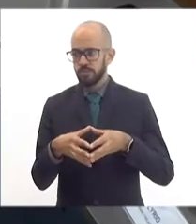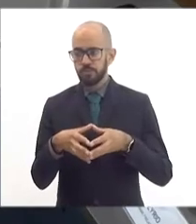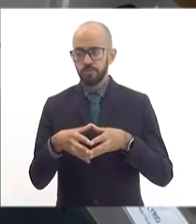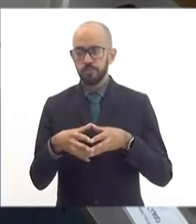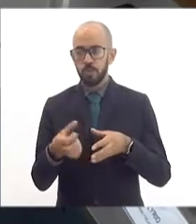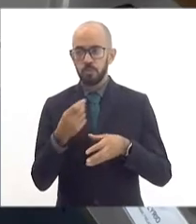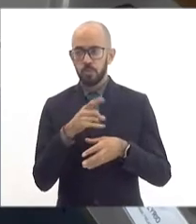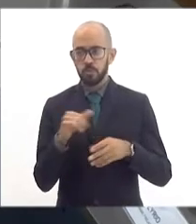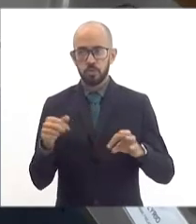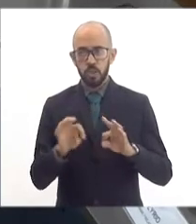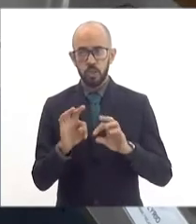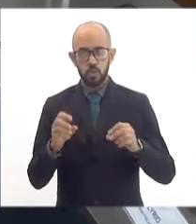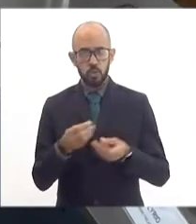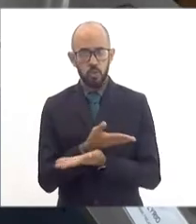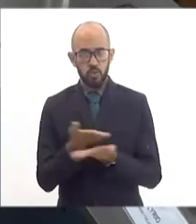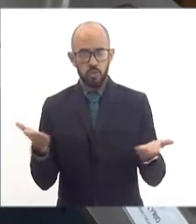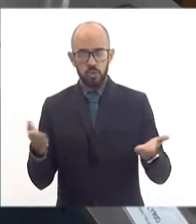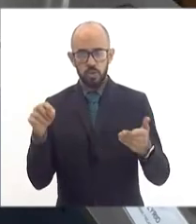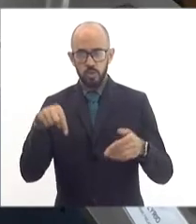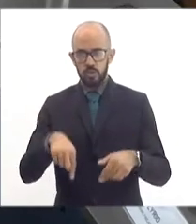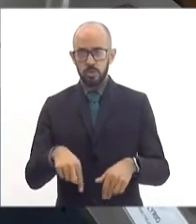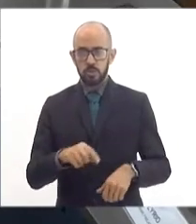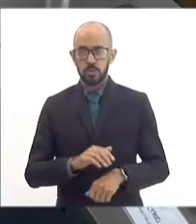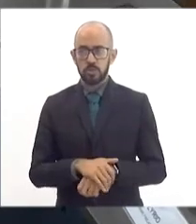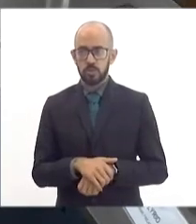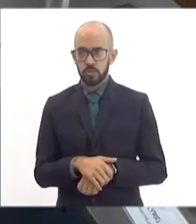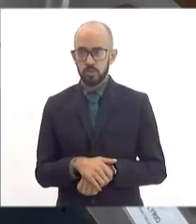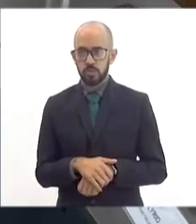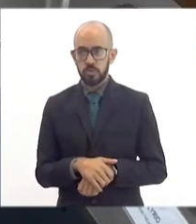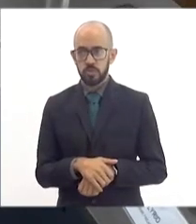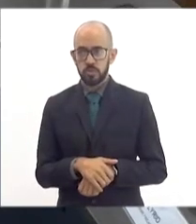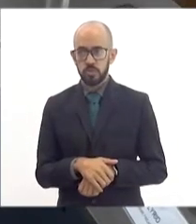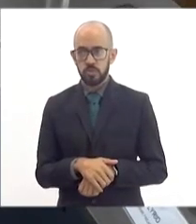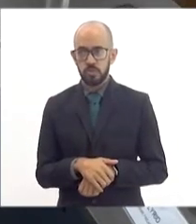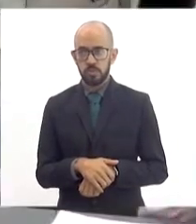Bom dia a todas e todos aqui, autoridades presentes.